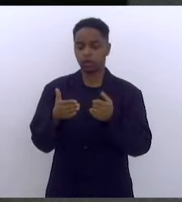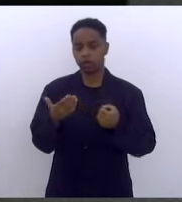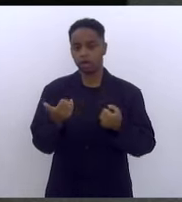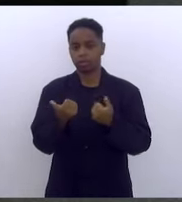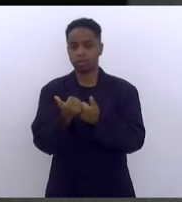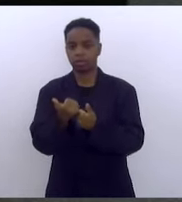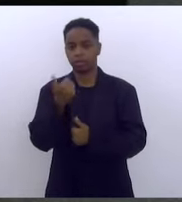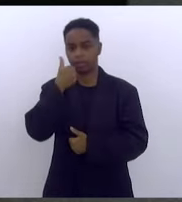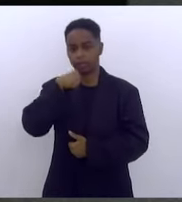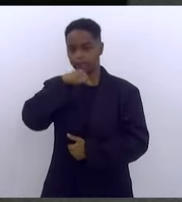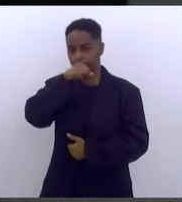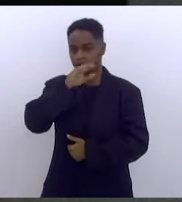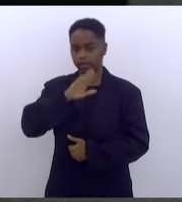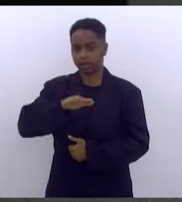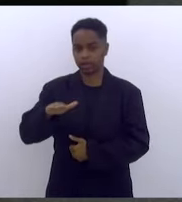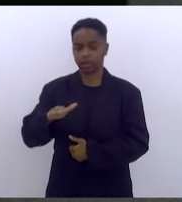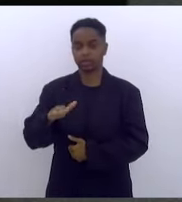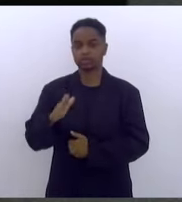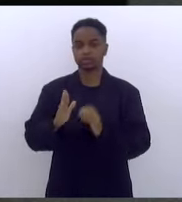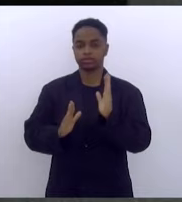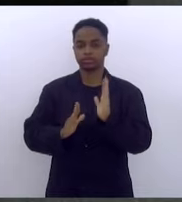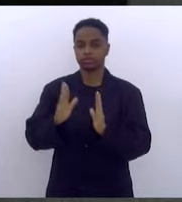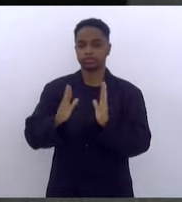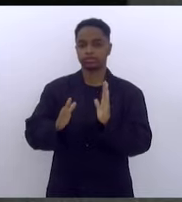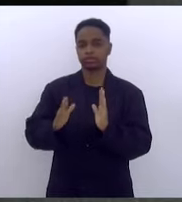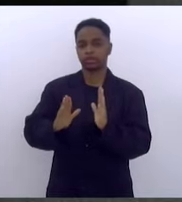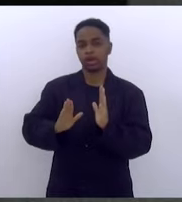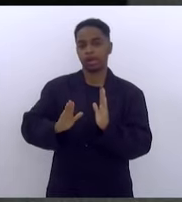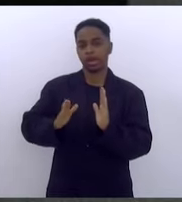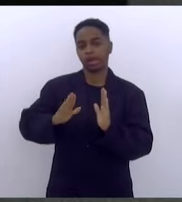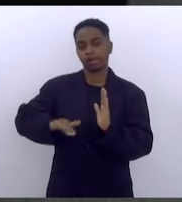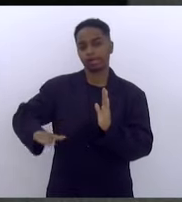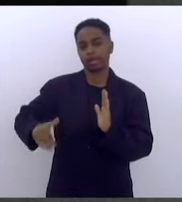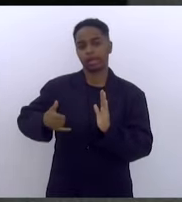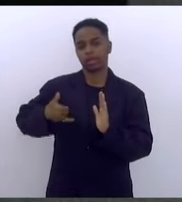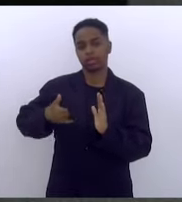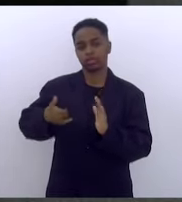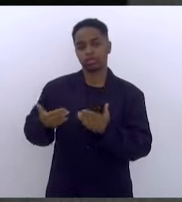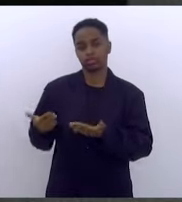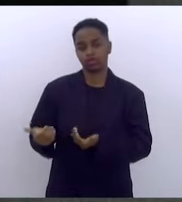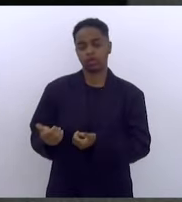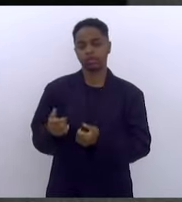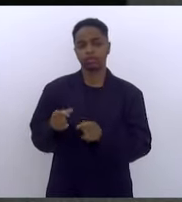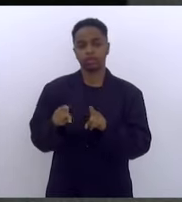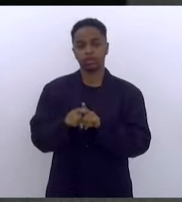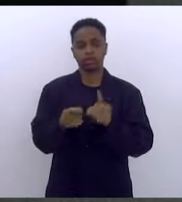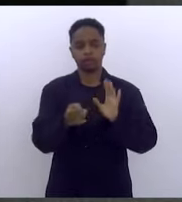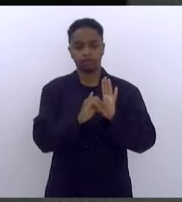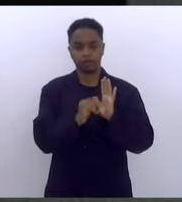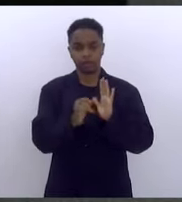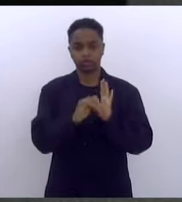de crianças na primeira infância, no processo seletivo de editais de concessão de bolsas da